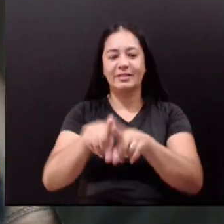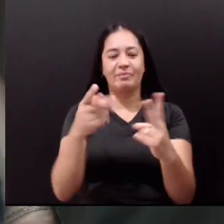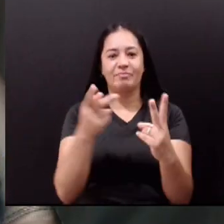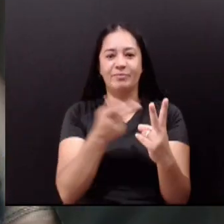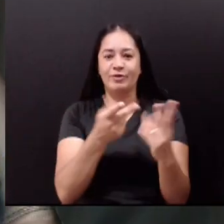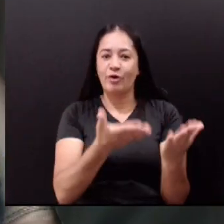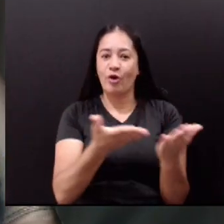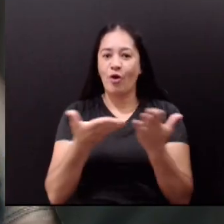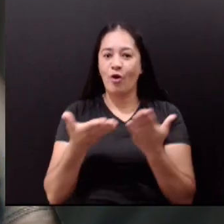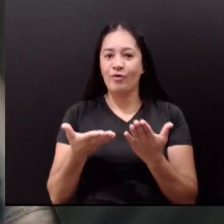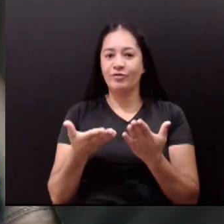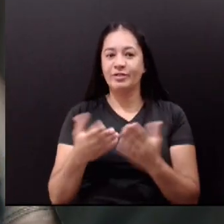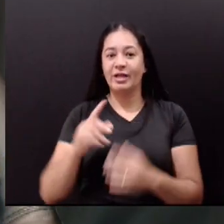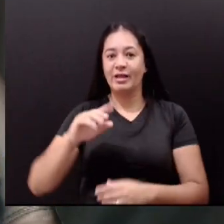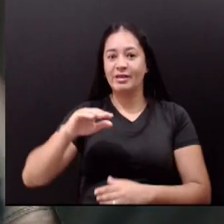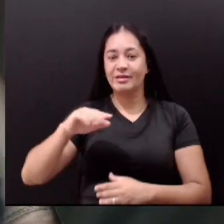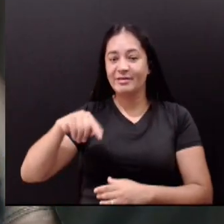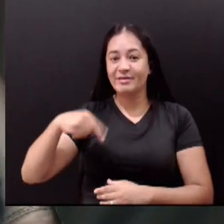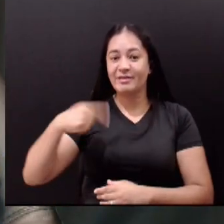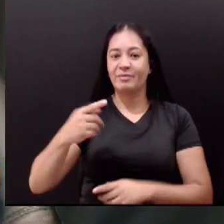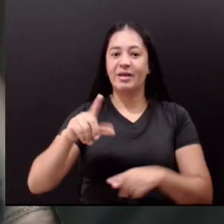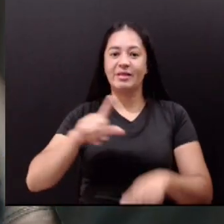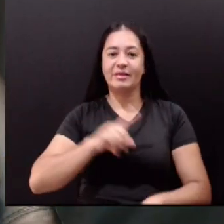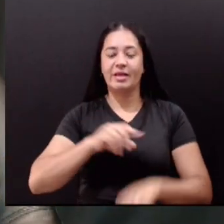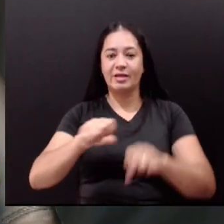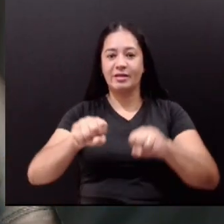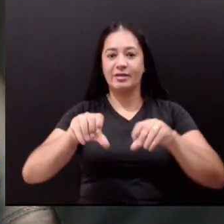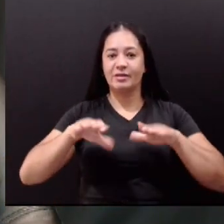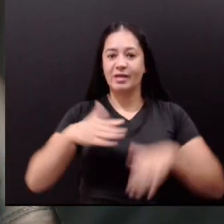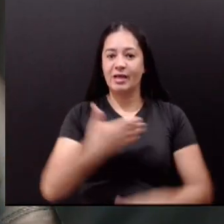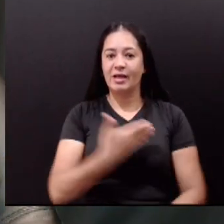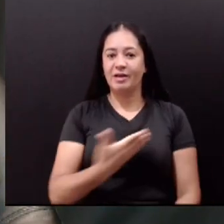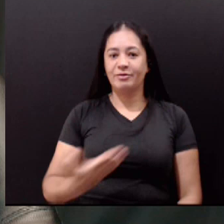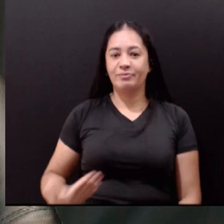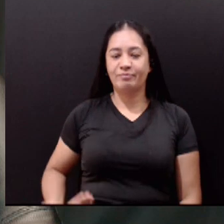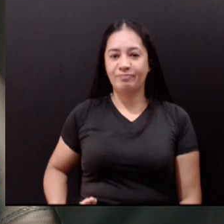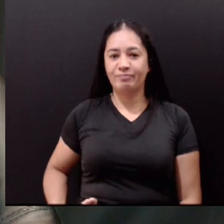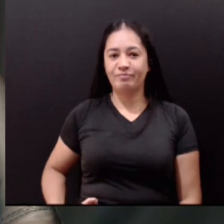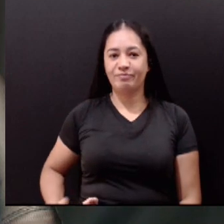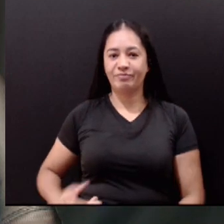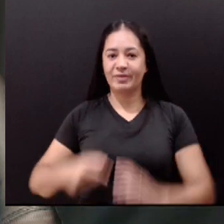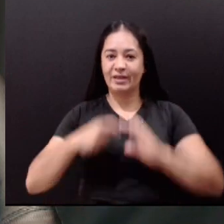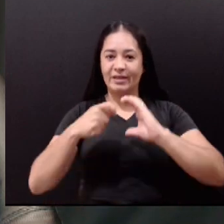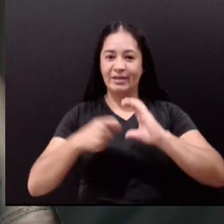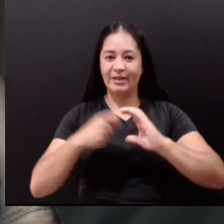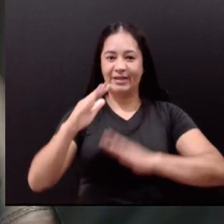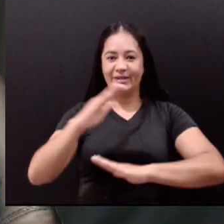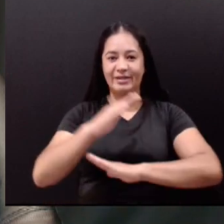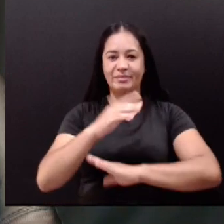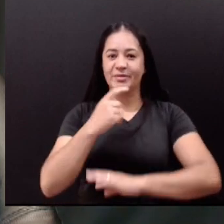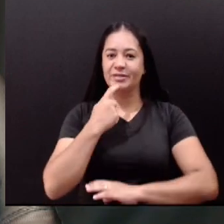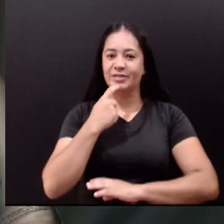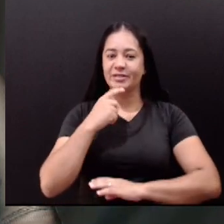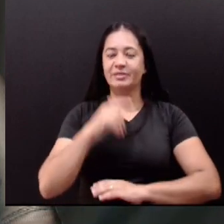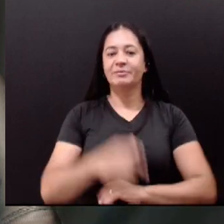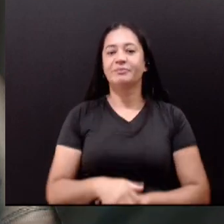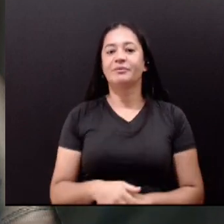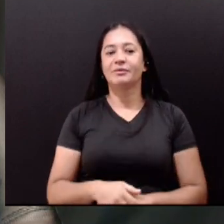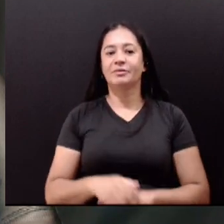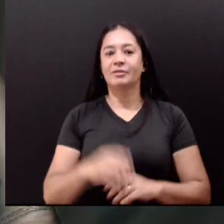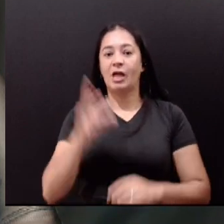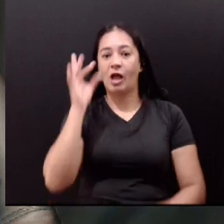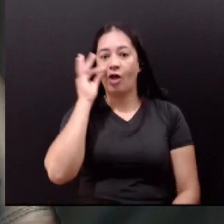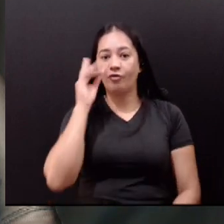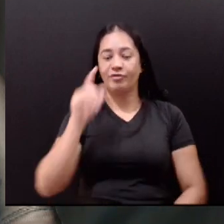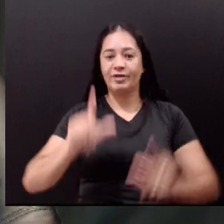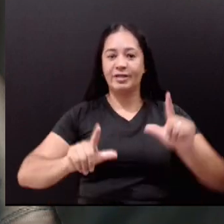daqui a pouquinho, tem audiência pública na Câmara de Campinas, transmissão ao vivo aqui da TV Câmara Campinas, e